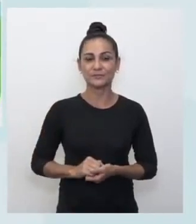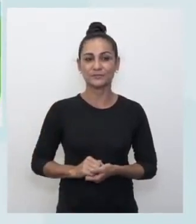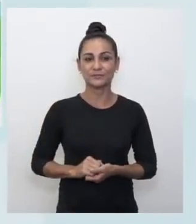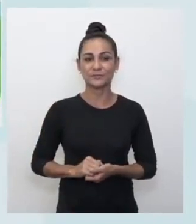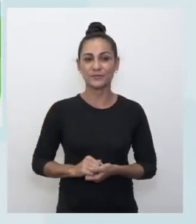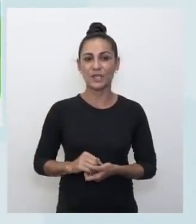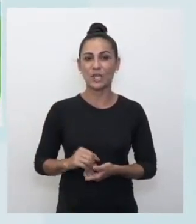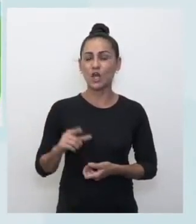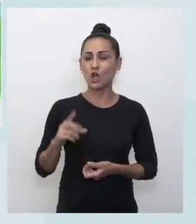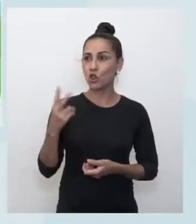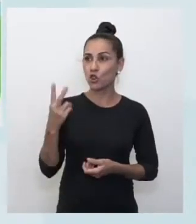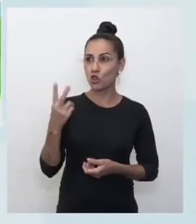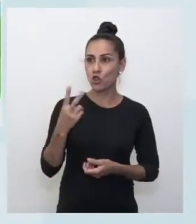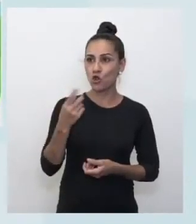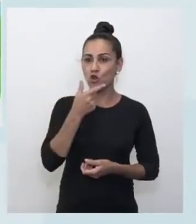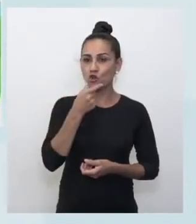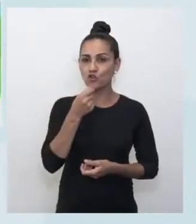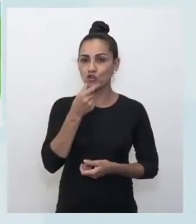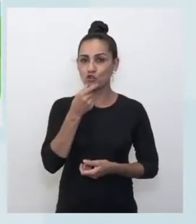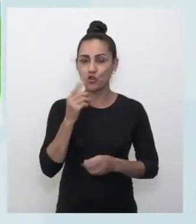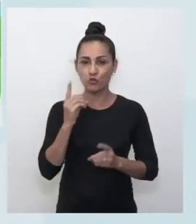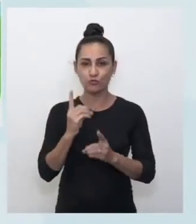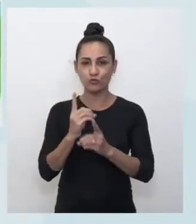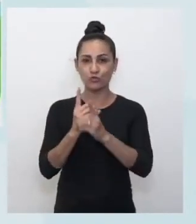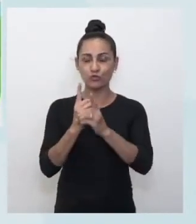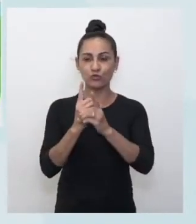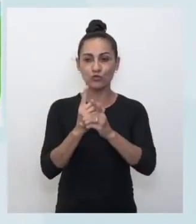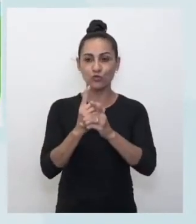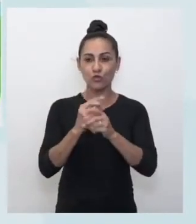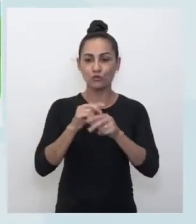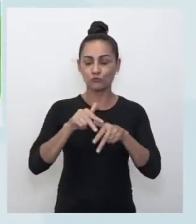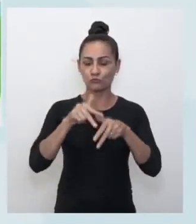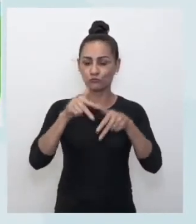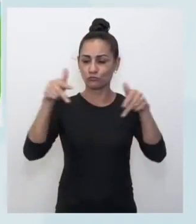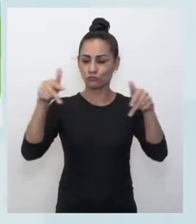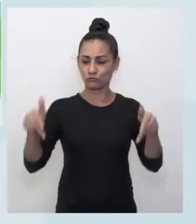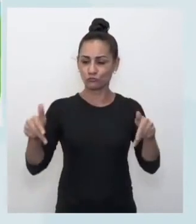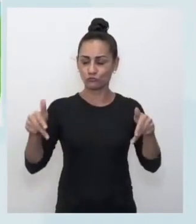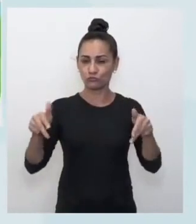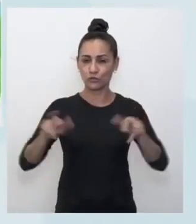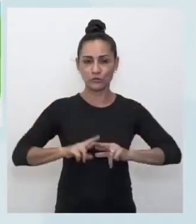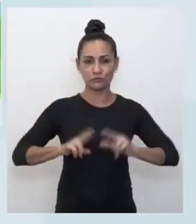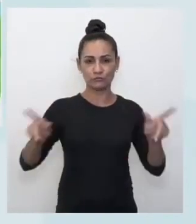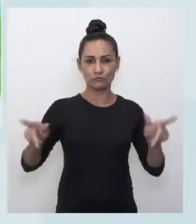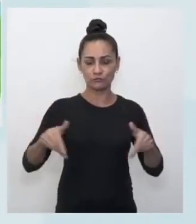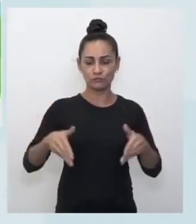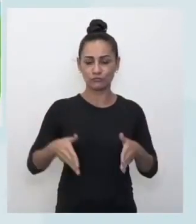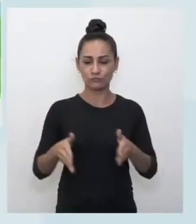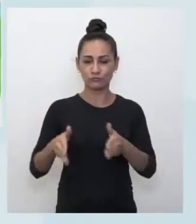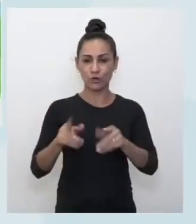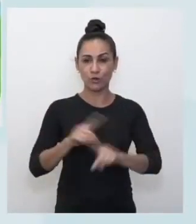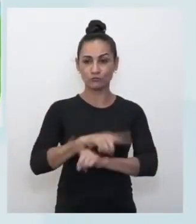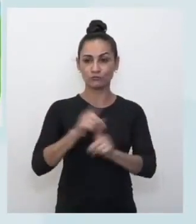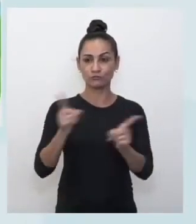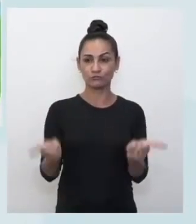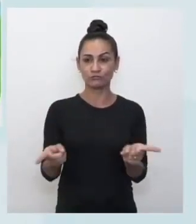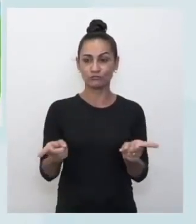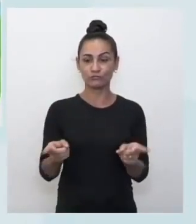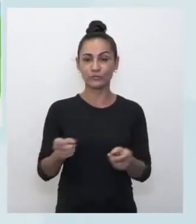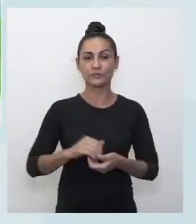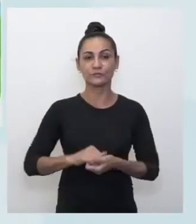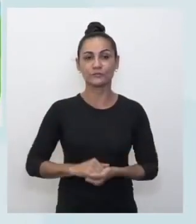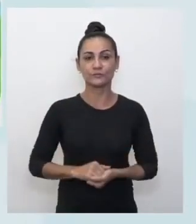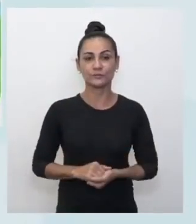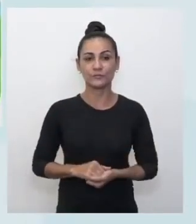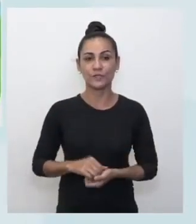Dois homens se encontram em lados opostos de um rio. Good. One shouts to